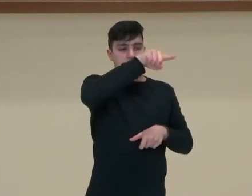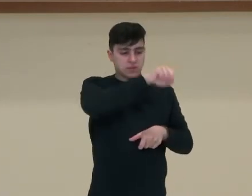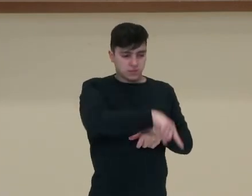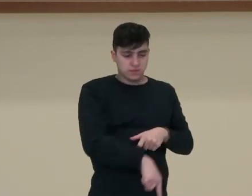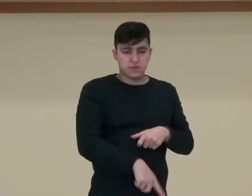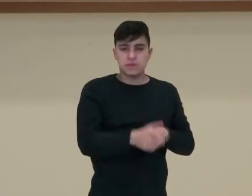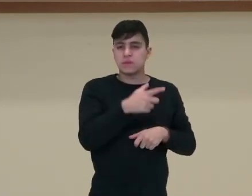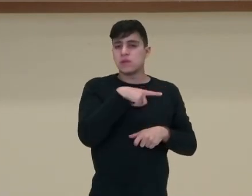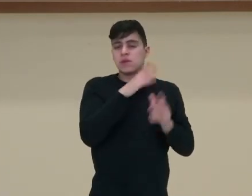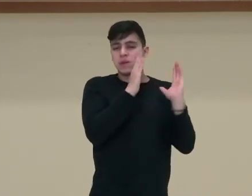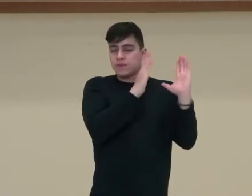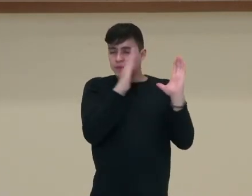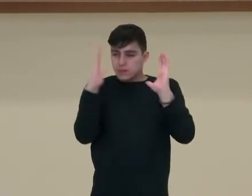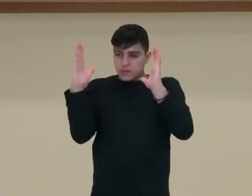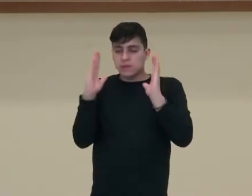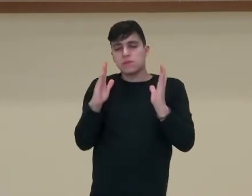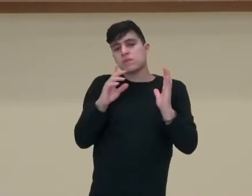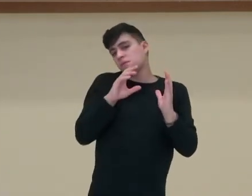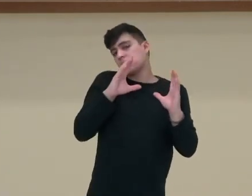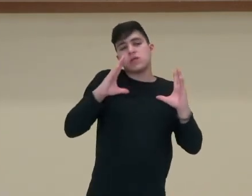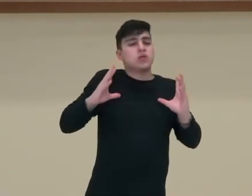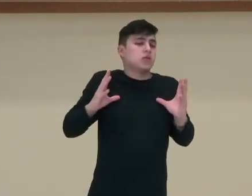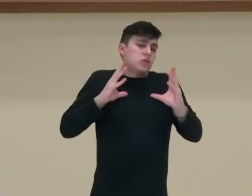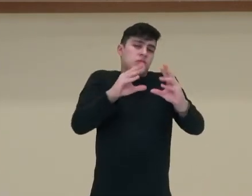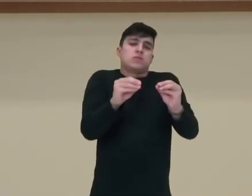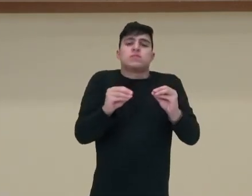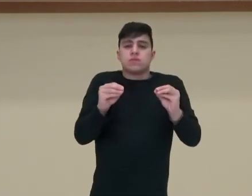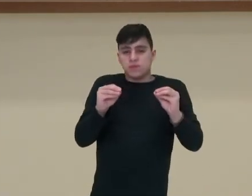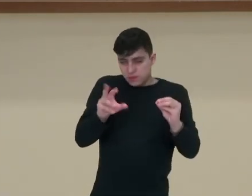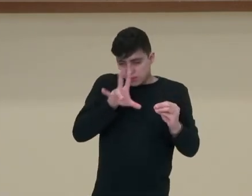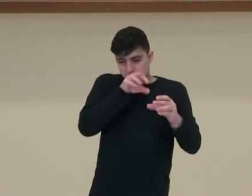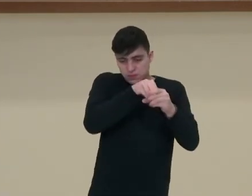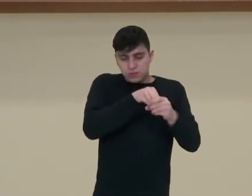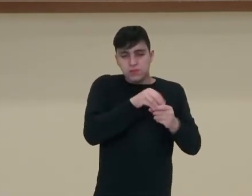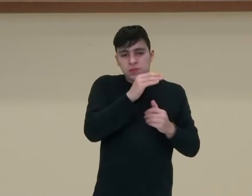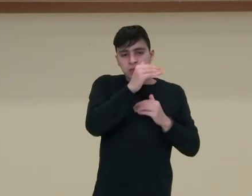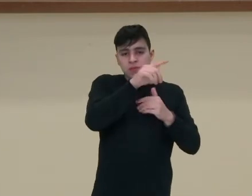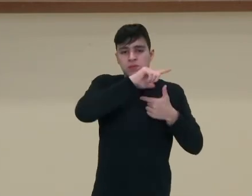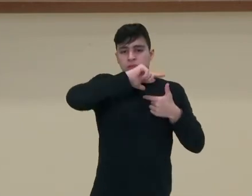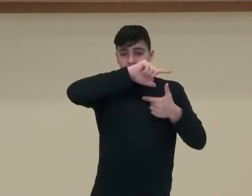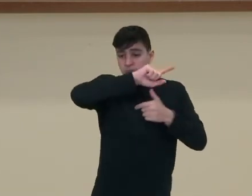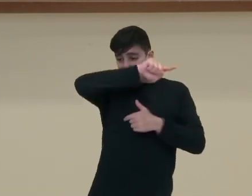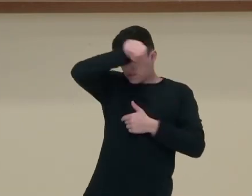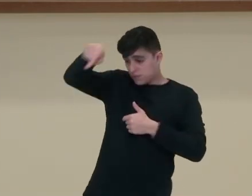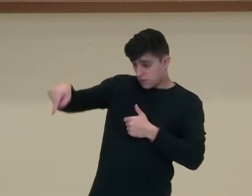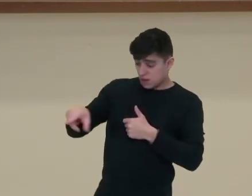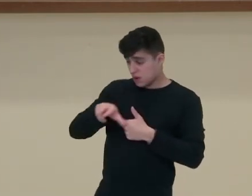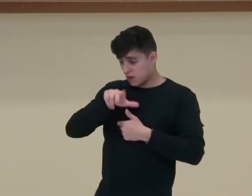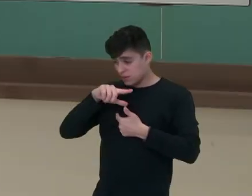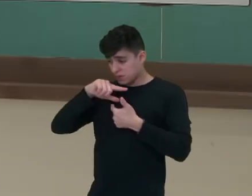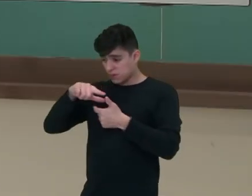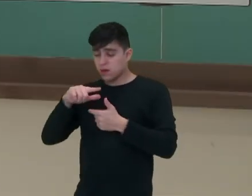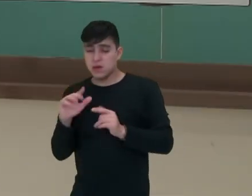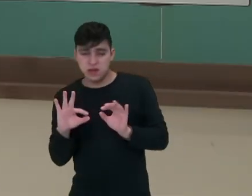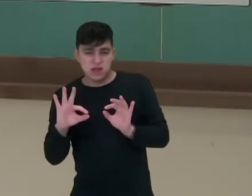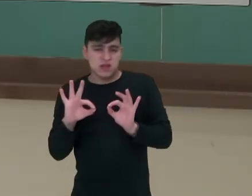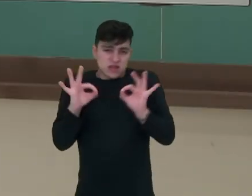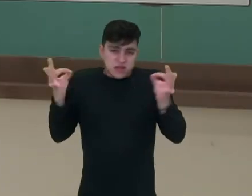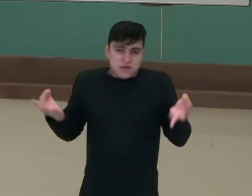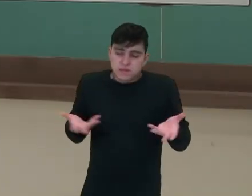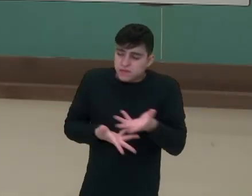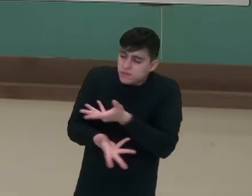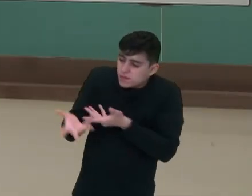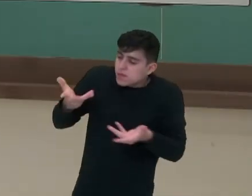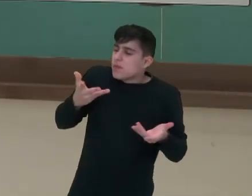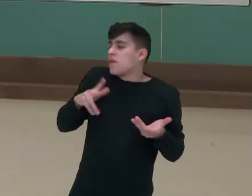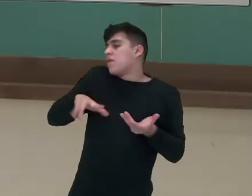compasso, as notas musicais, as claves. Vai estar ali na partitura convencional. Na partitura não convencional, não, vai